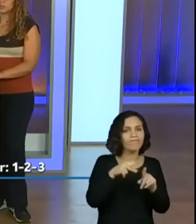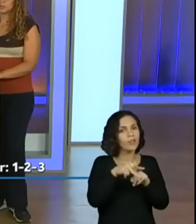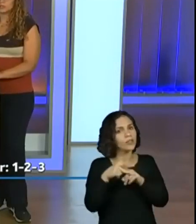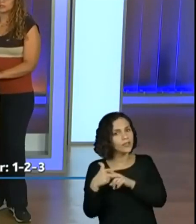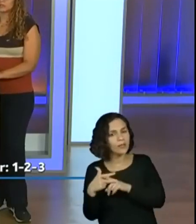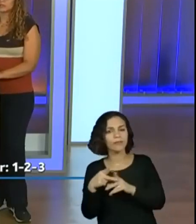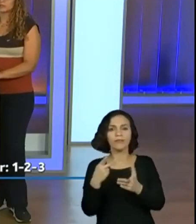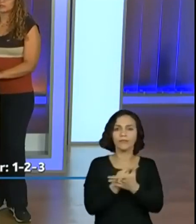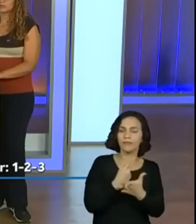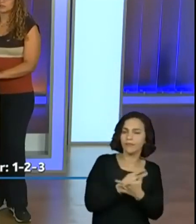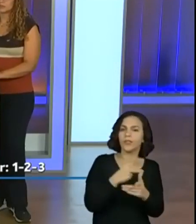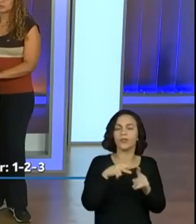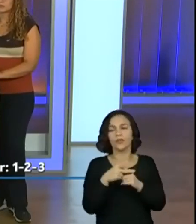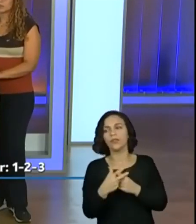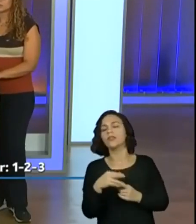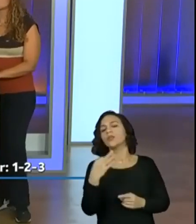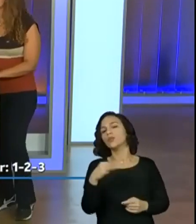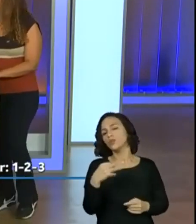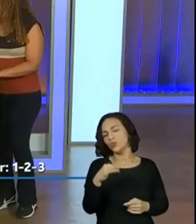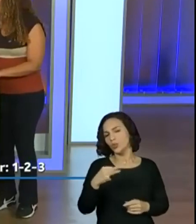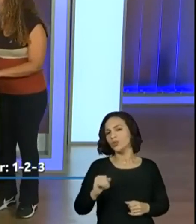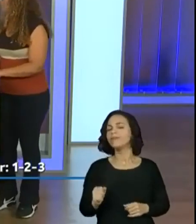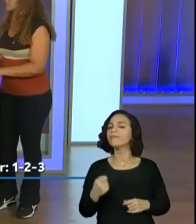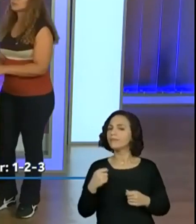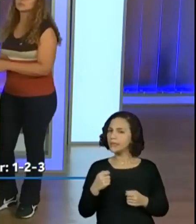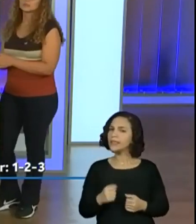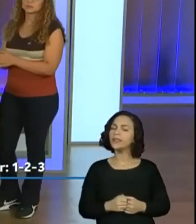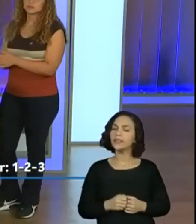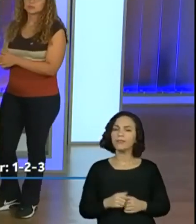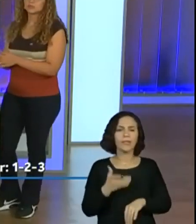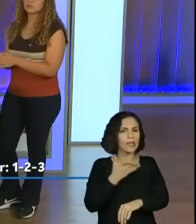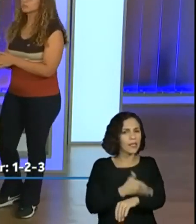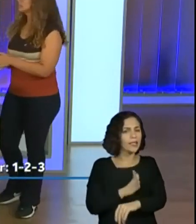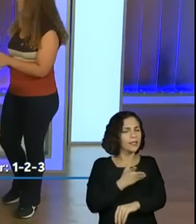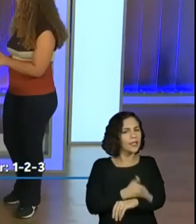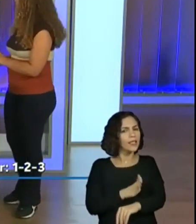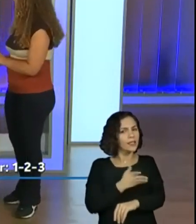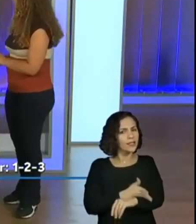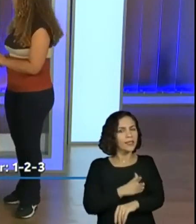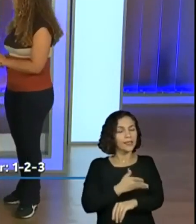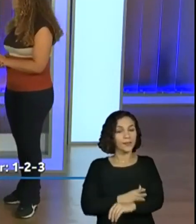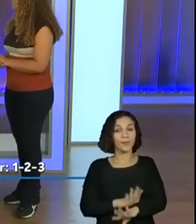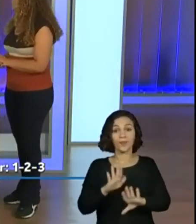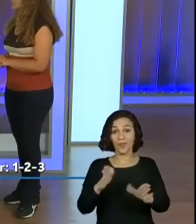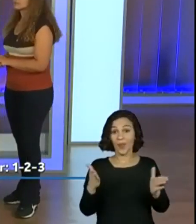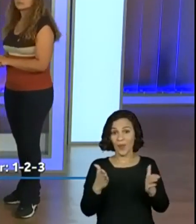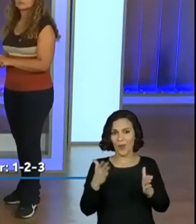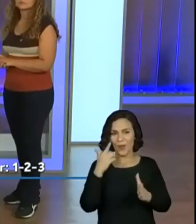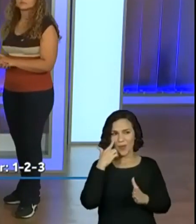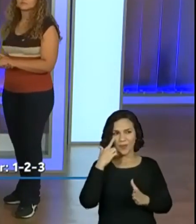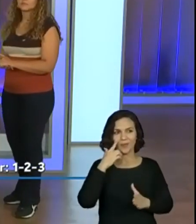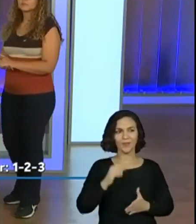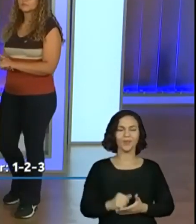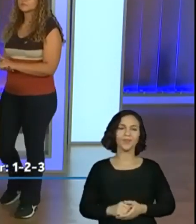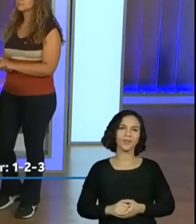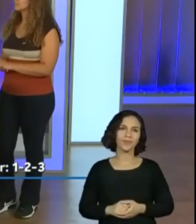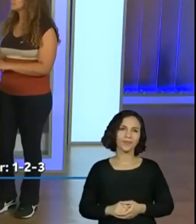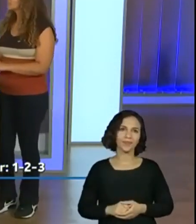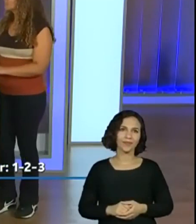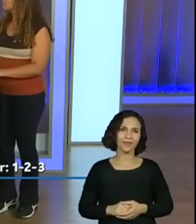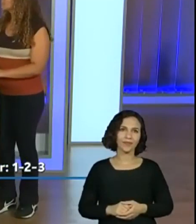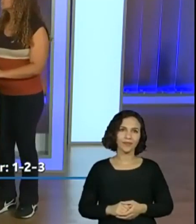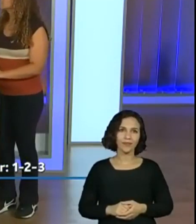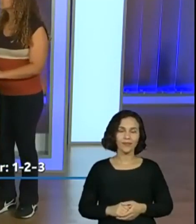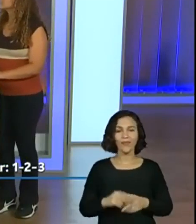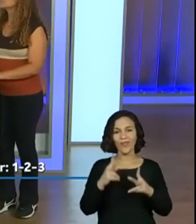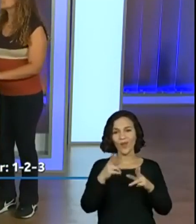novo. É isso mesmo. A gente tem que estar o tempo inteiro treinando. Agora a gente vai colocar aqui, na verdade, o